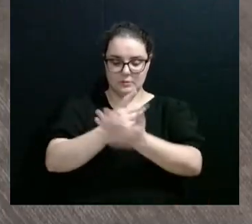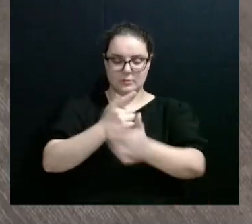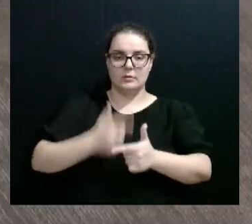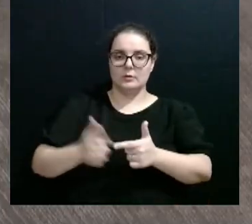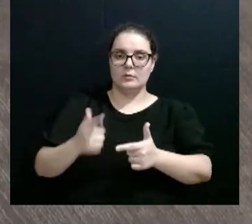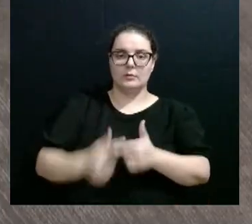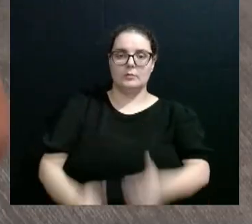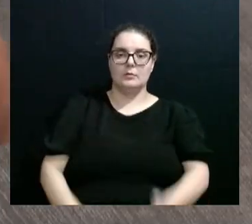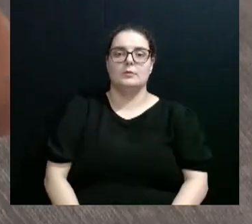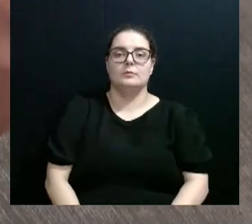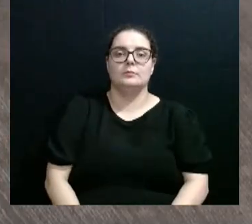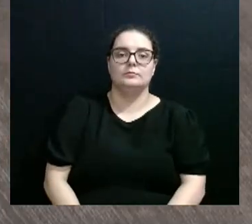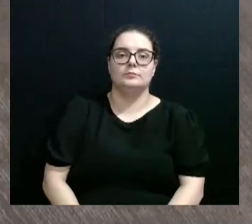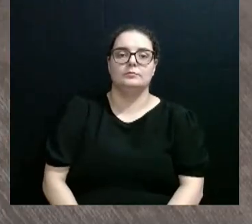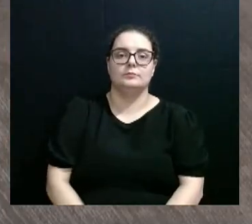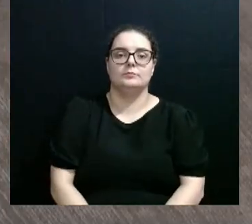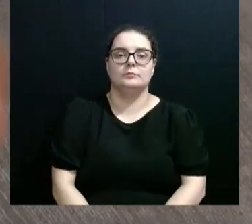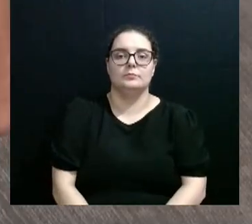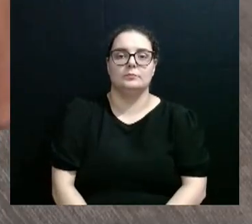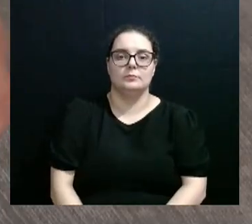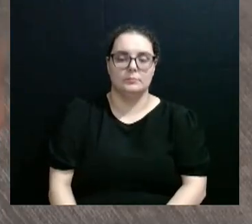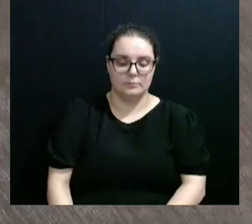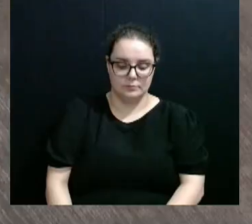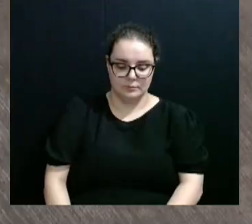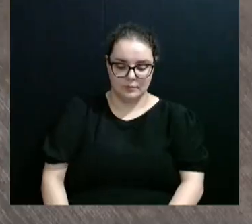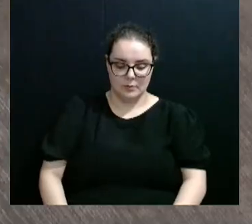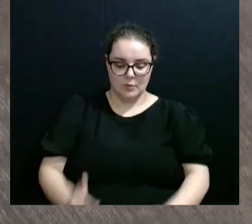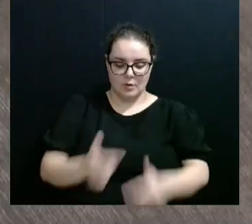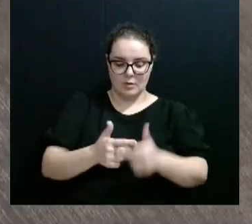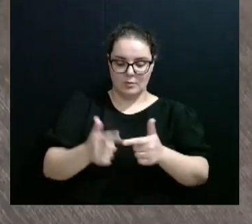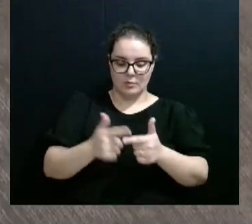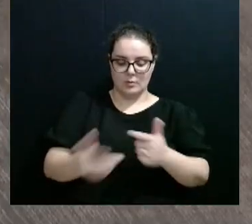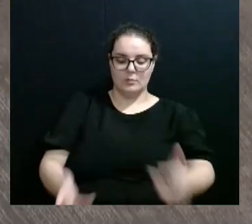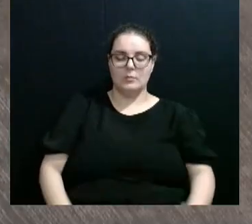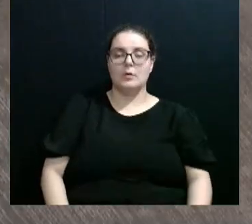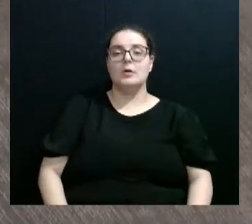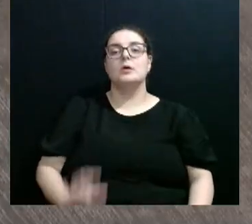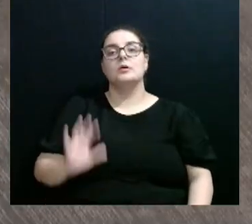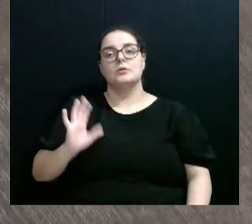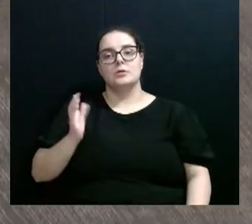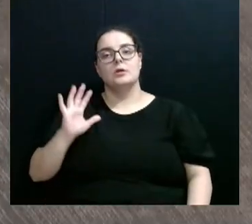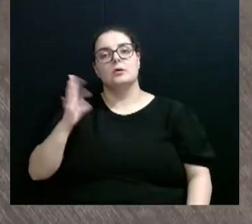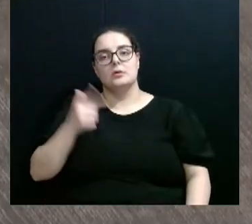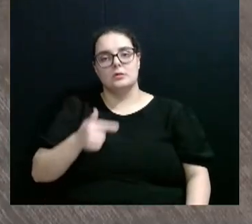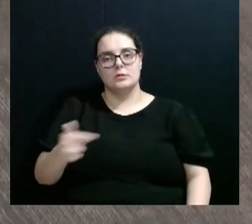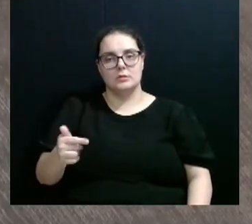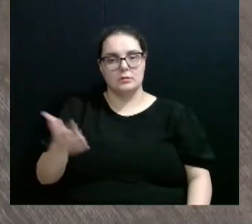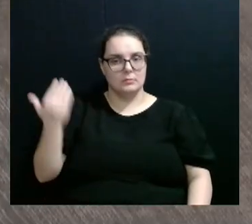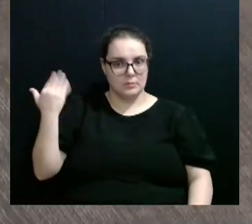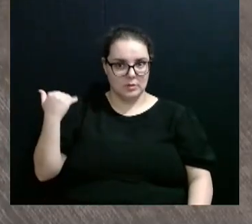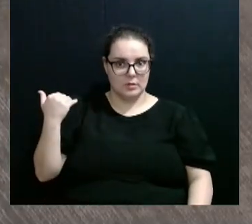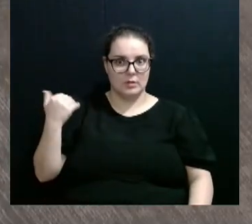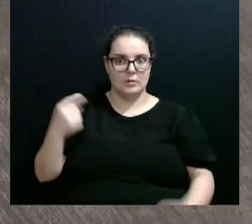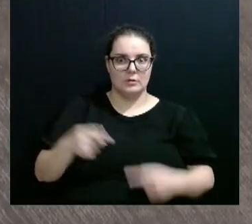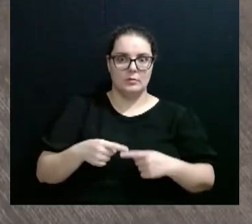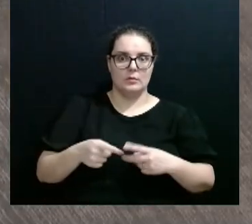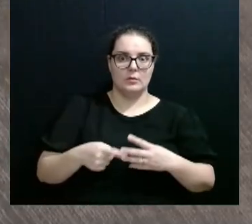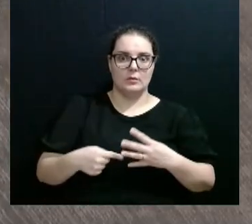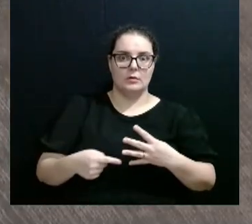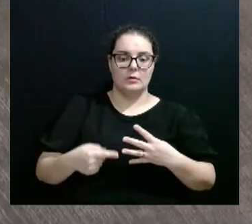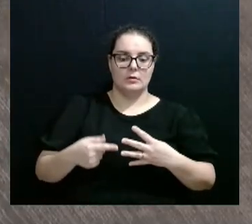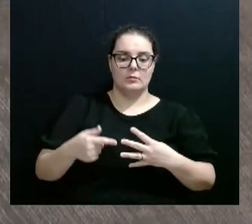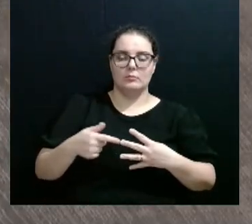que metralhadora, e aconteceu isso na semana retrasada, se eu não me engano, sobre a fiscalização do metanol, e eu estava com